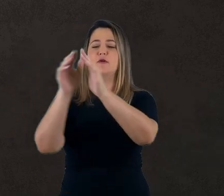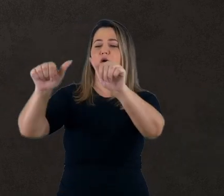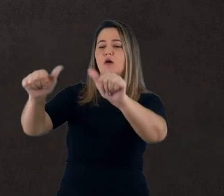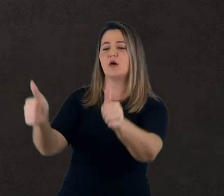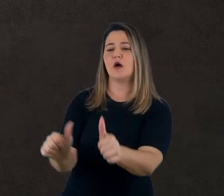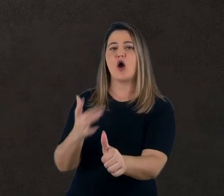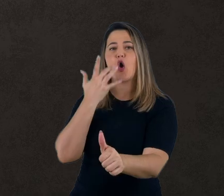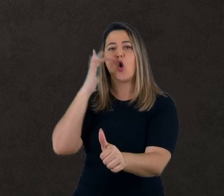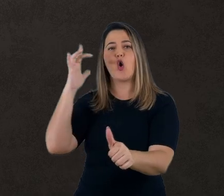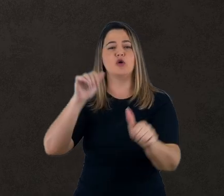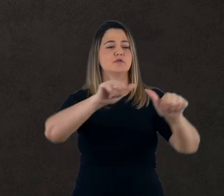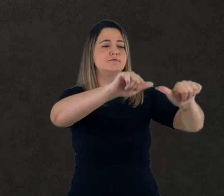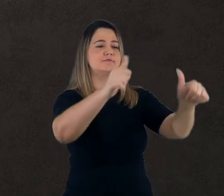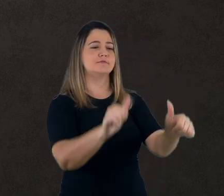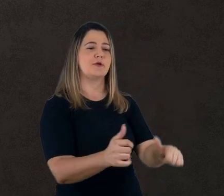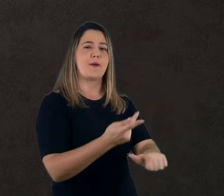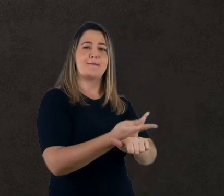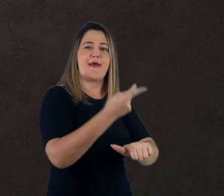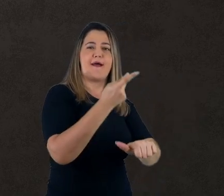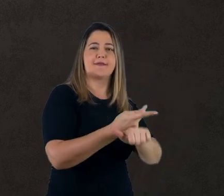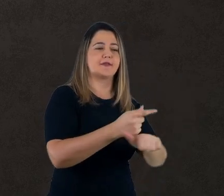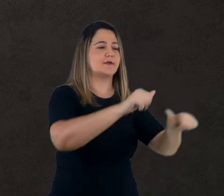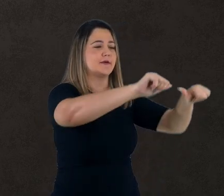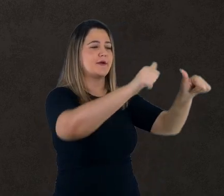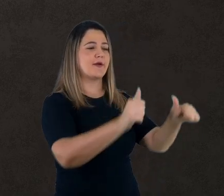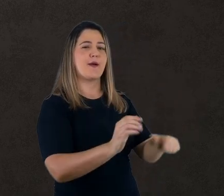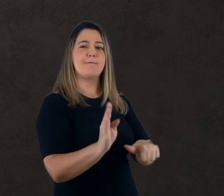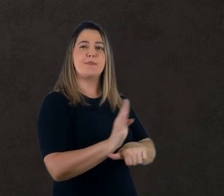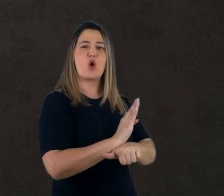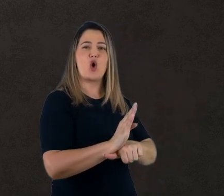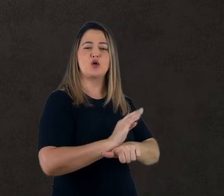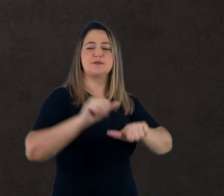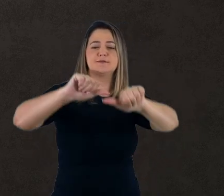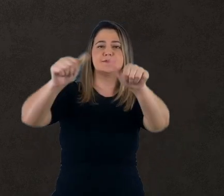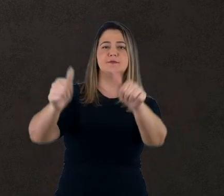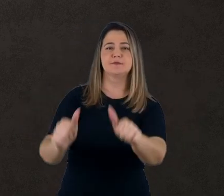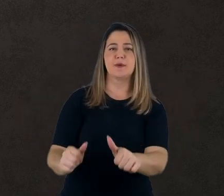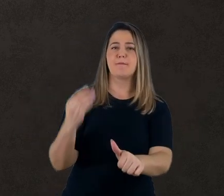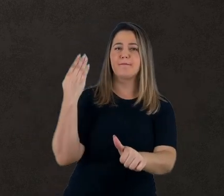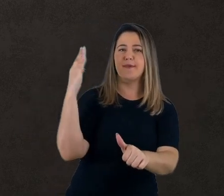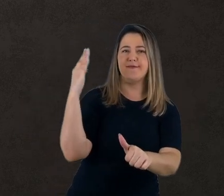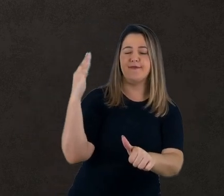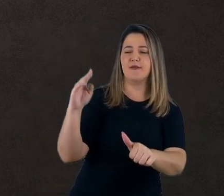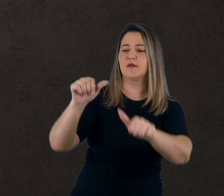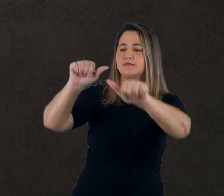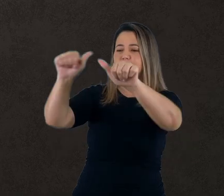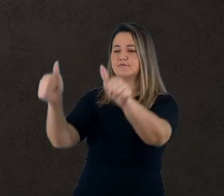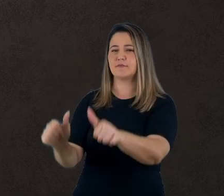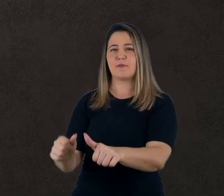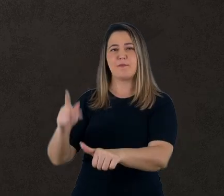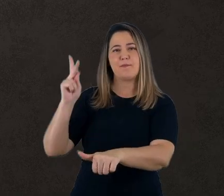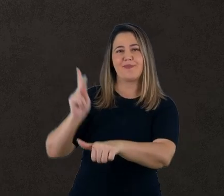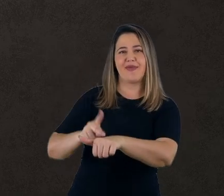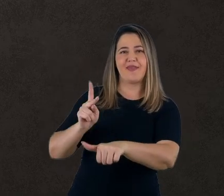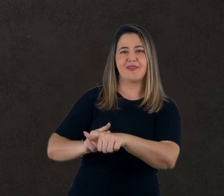de prata e de bronze e de ferro e de madeira e de pedra. Daniel 5, versículos 2 a